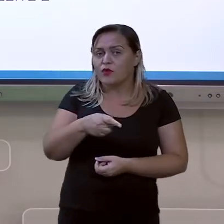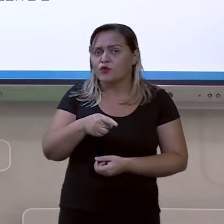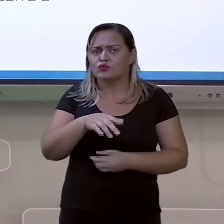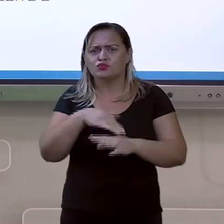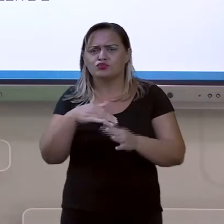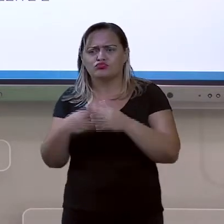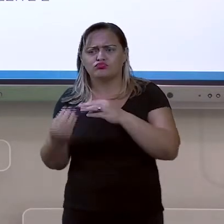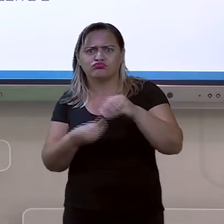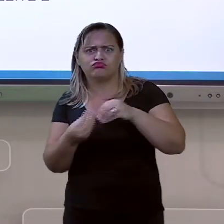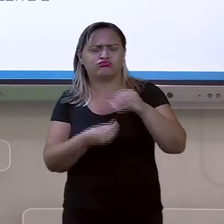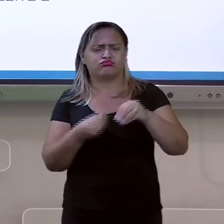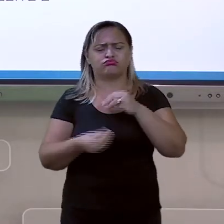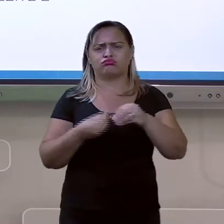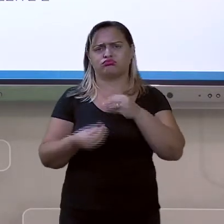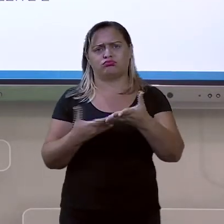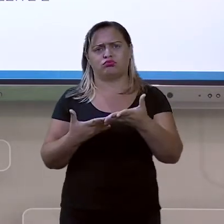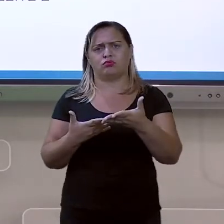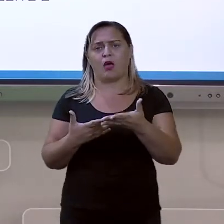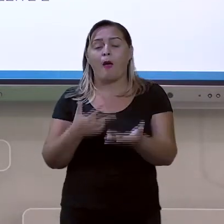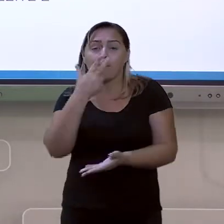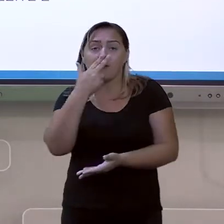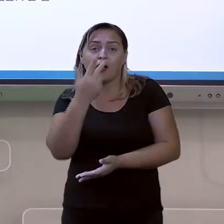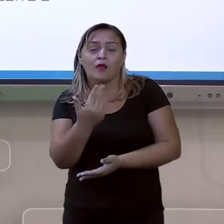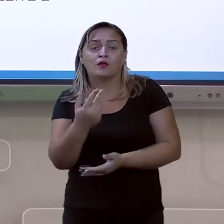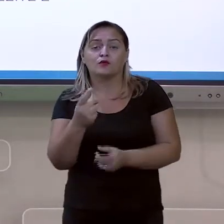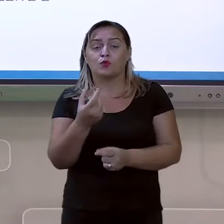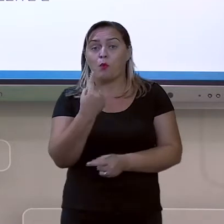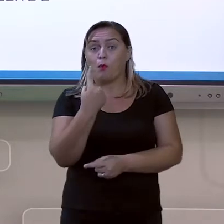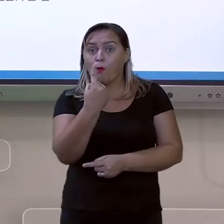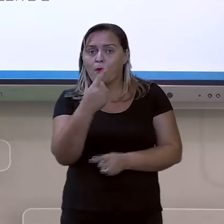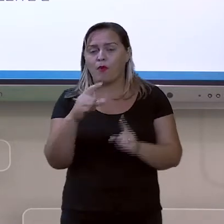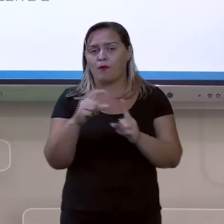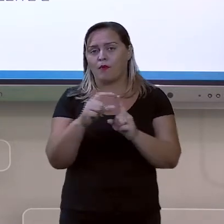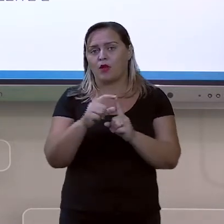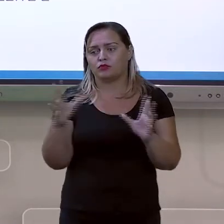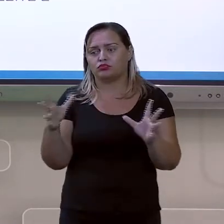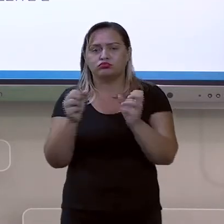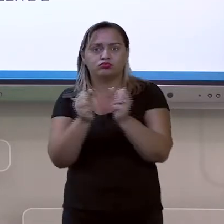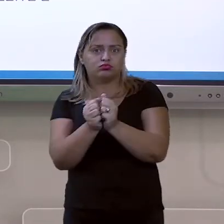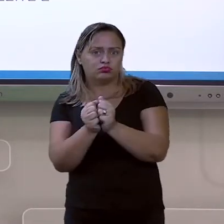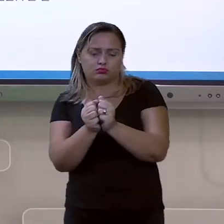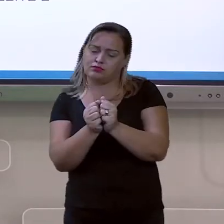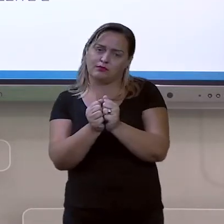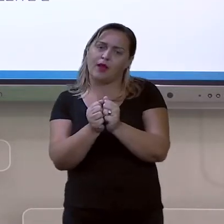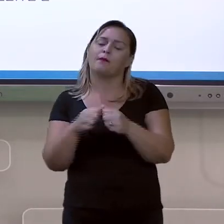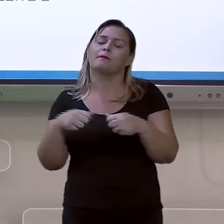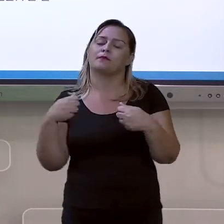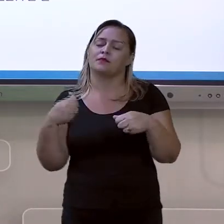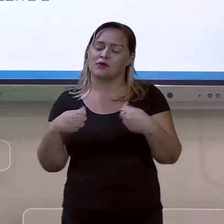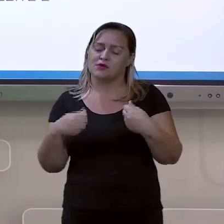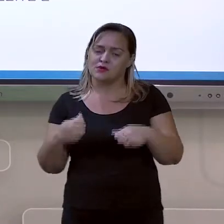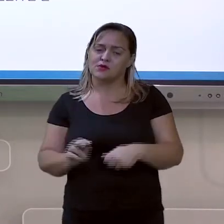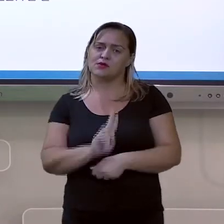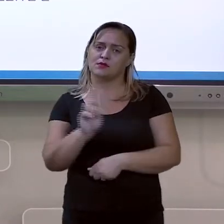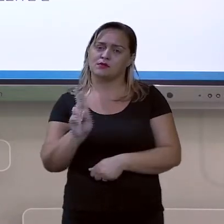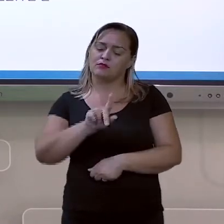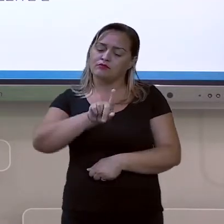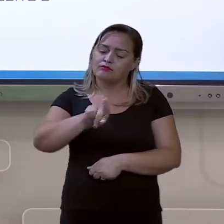leite e açúcar. Só que eu não pronuncio a vírgula, tá? Só estou falando para vocês